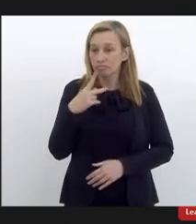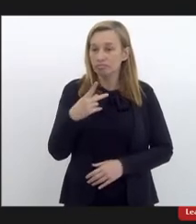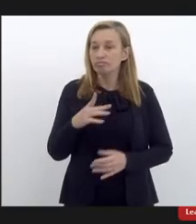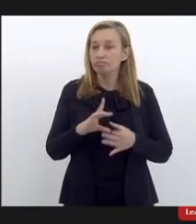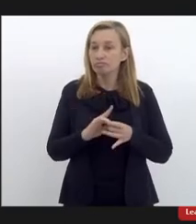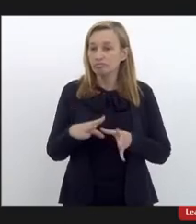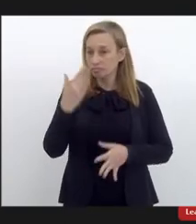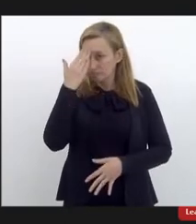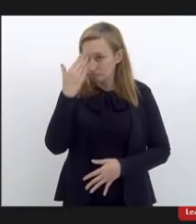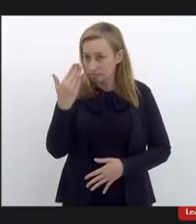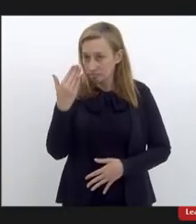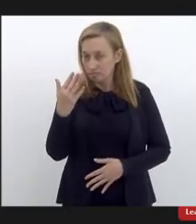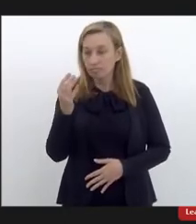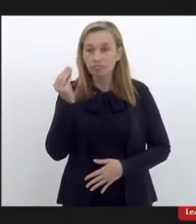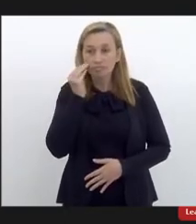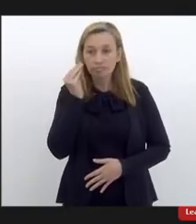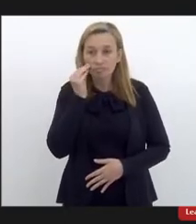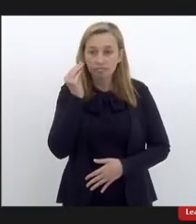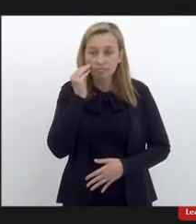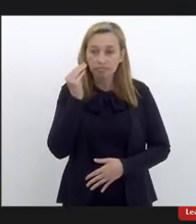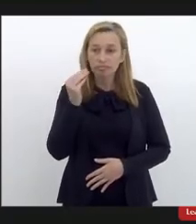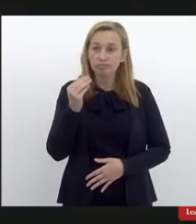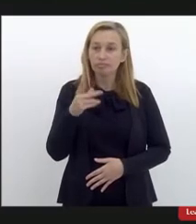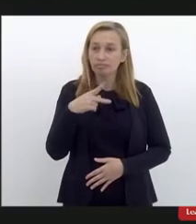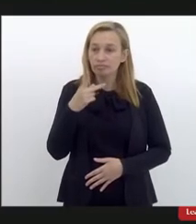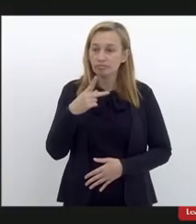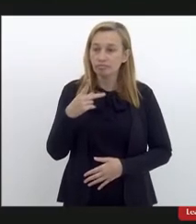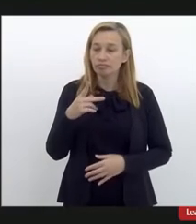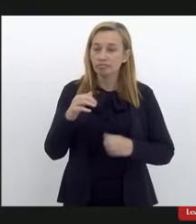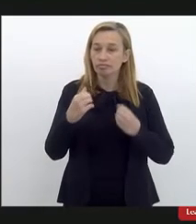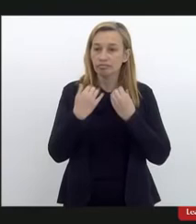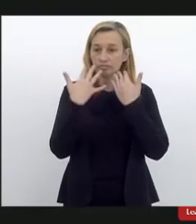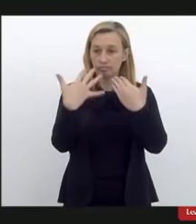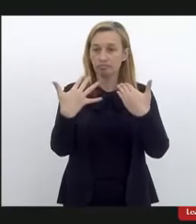já agradeço aí a oportunidade de participação nessa audiência.